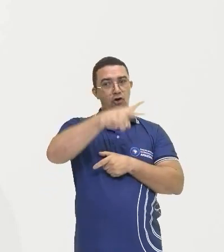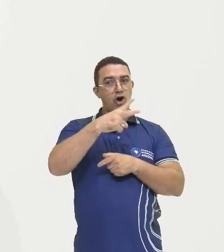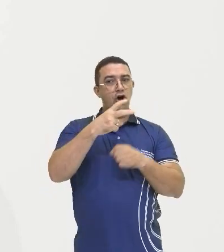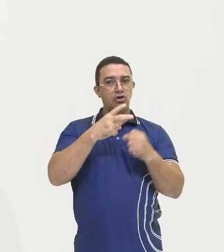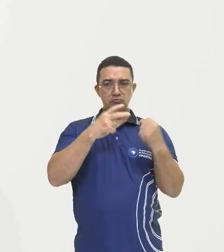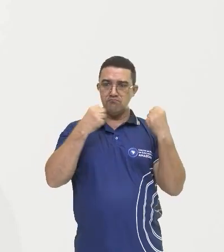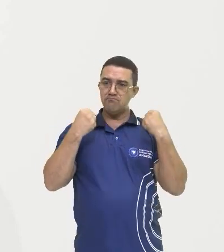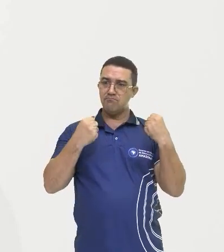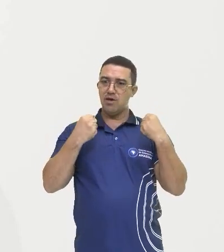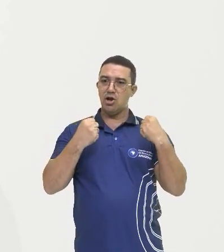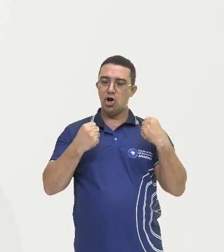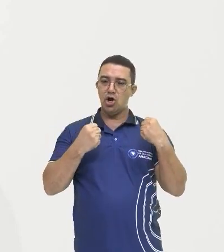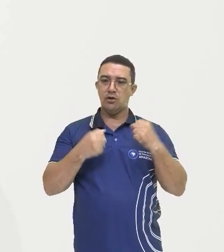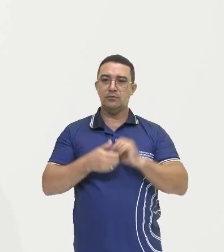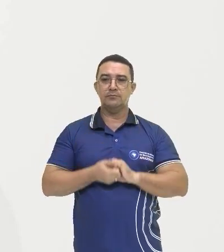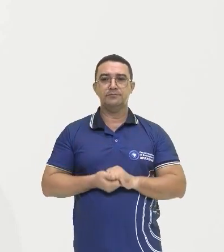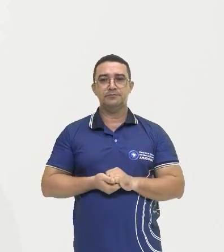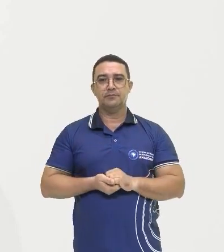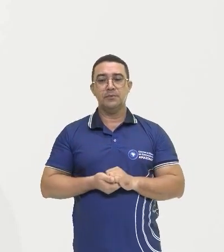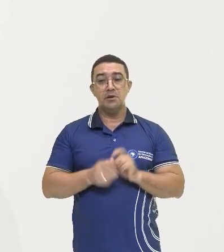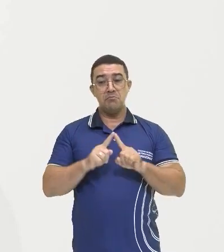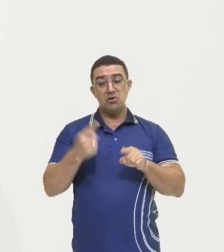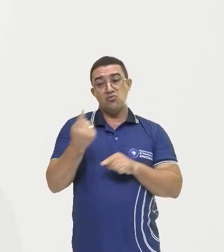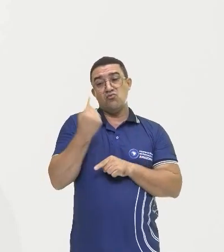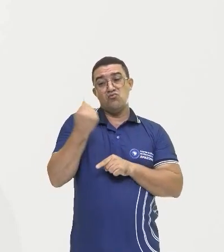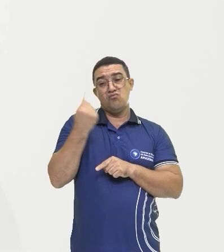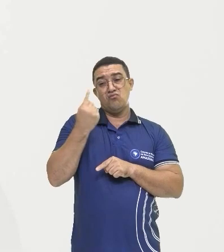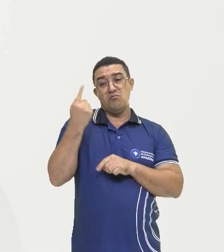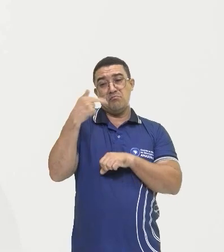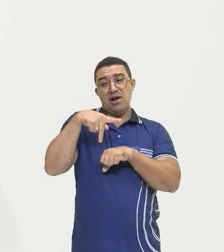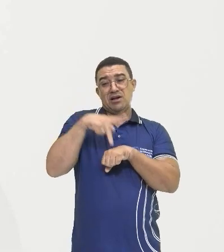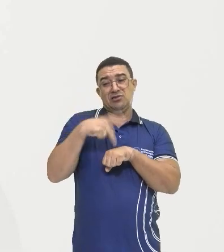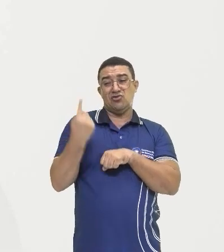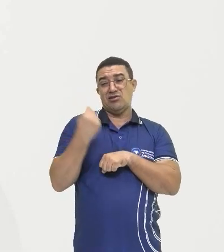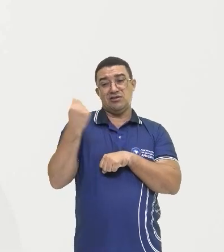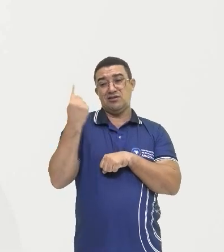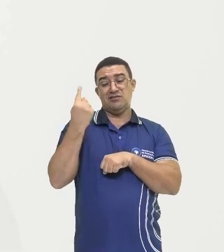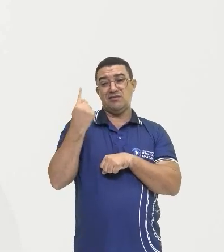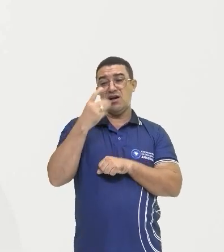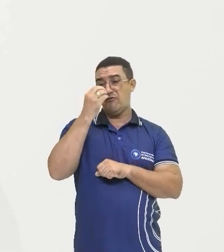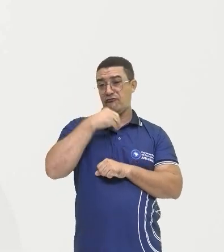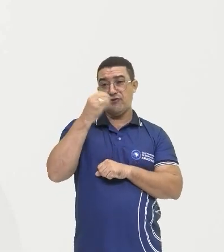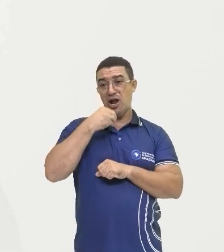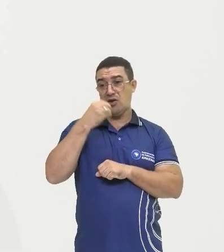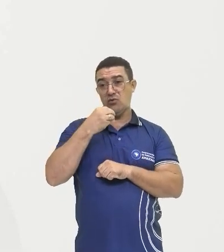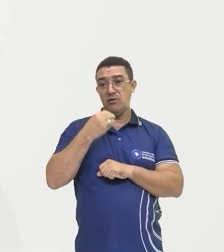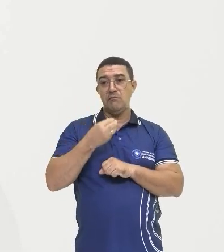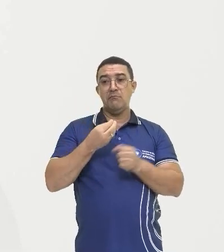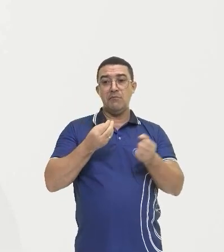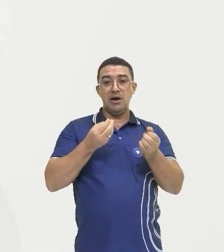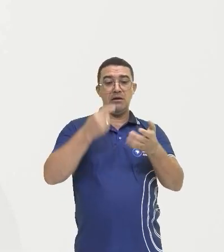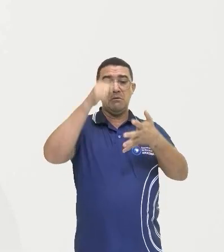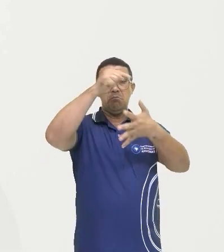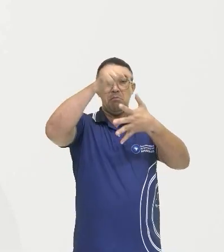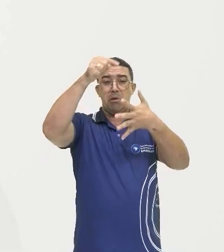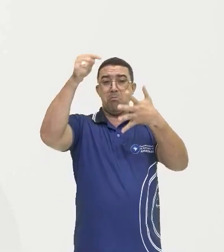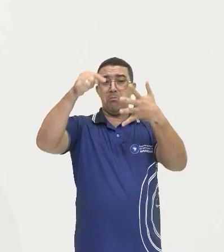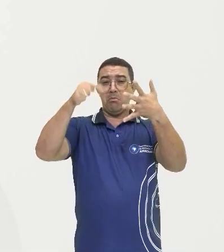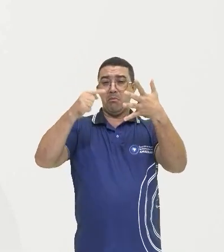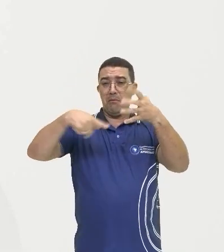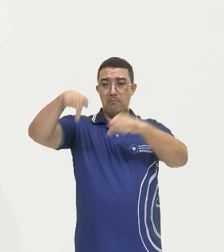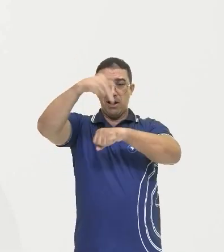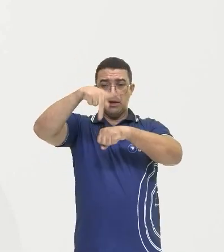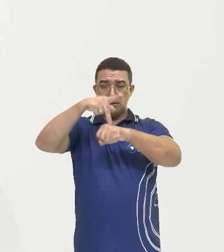esse país está junto, agregado com outros países, ele se torna mais forte para negociar, para fazer